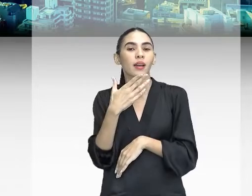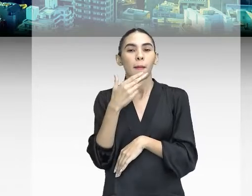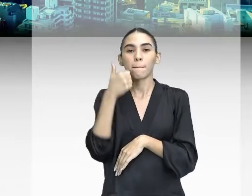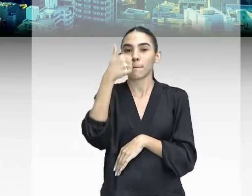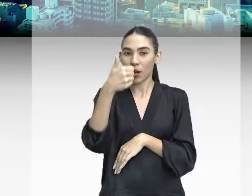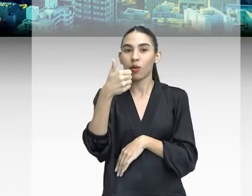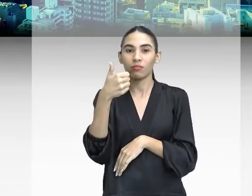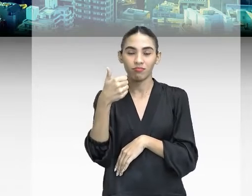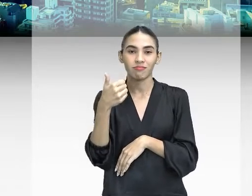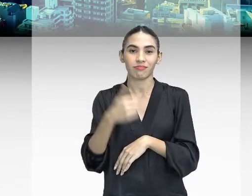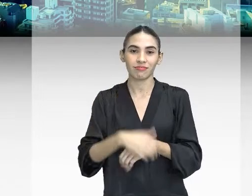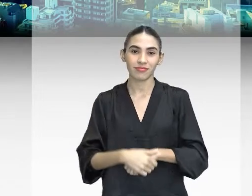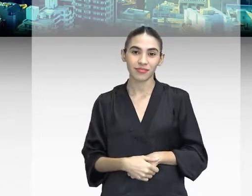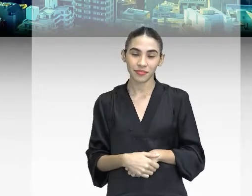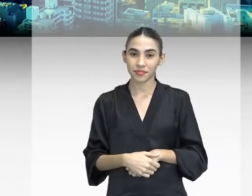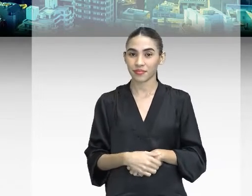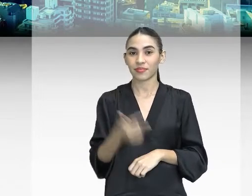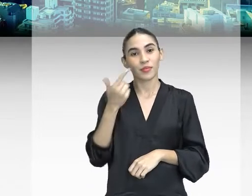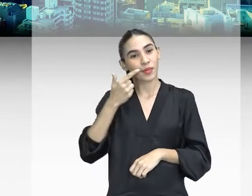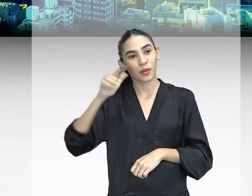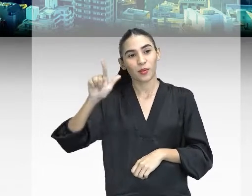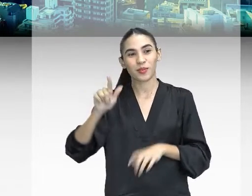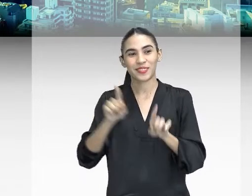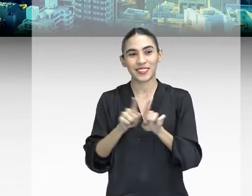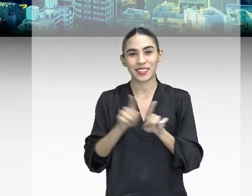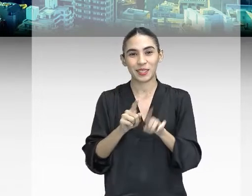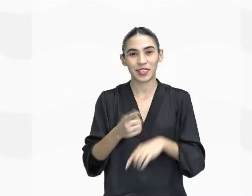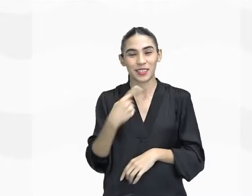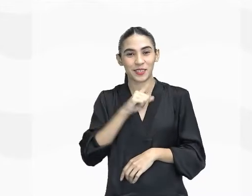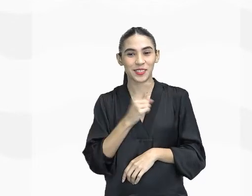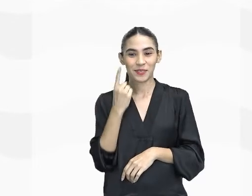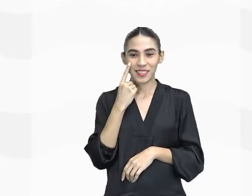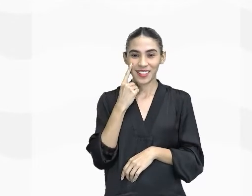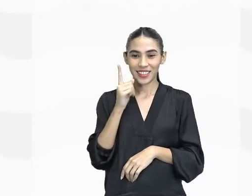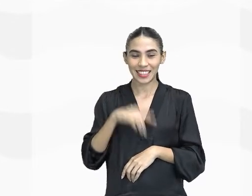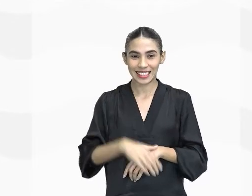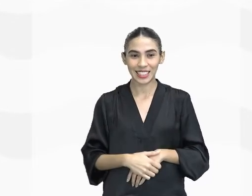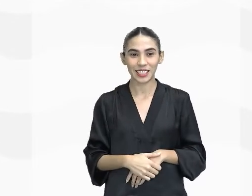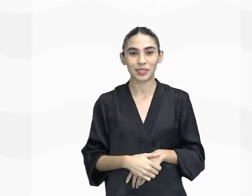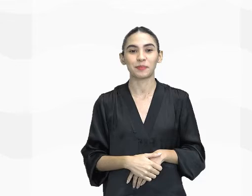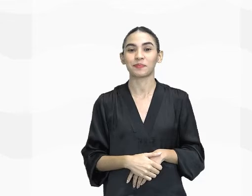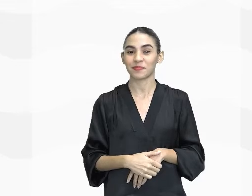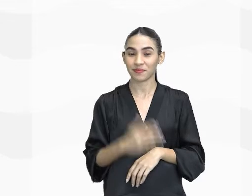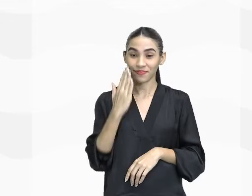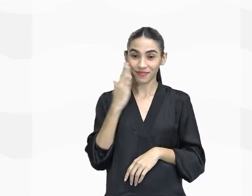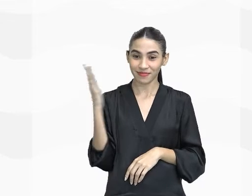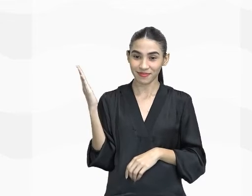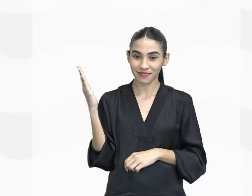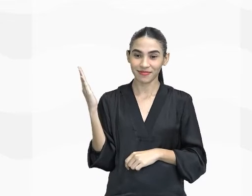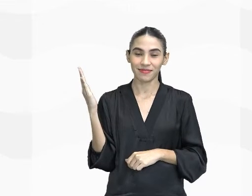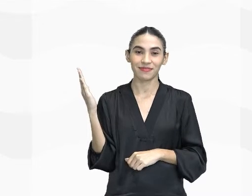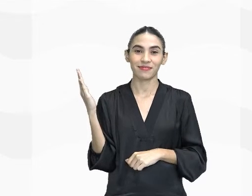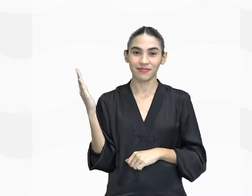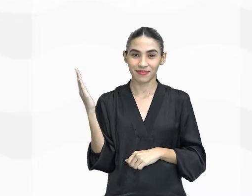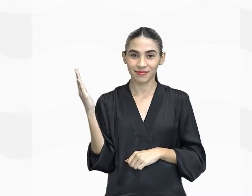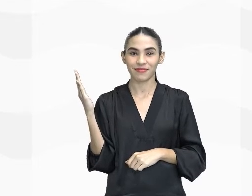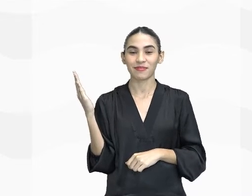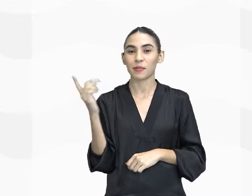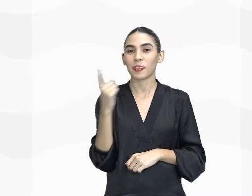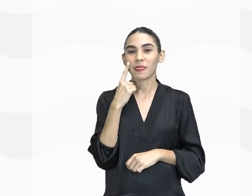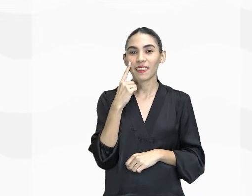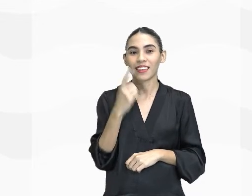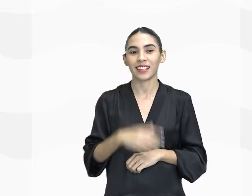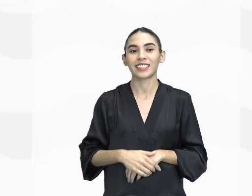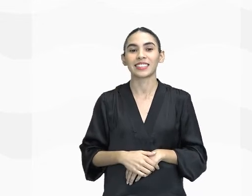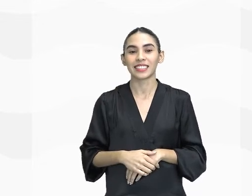à energia elétrica. Um outro ponto importante que a gente vai observar é o transporte eficiente, né, professor? Exatamente. Olha só, nós